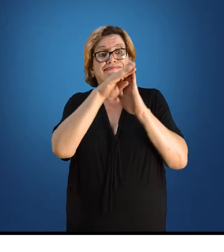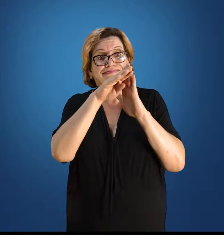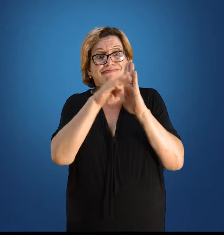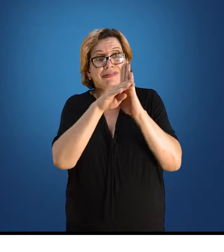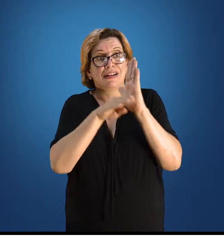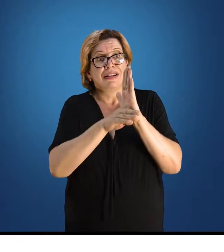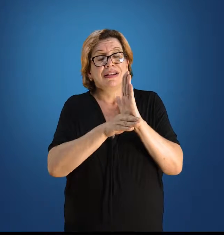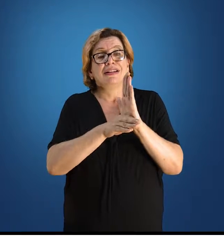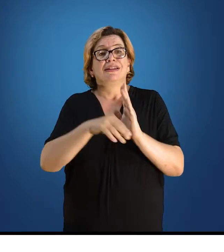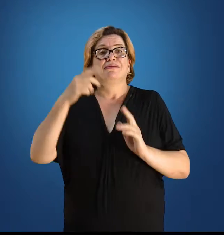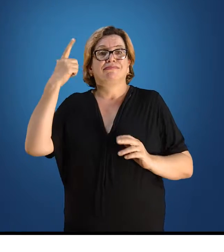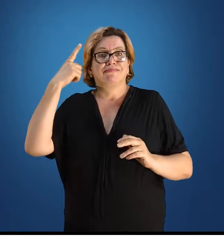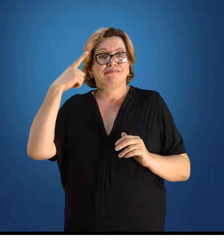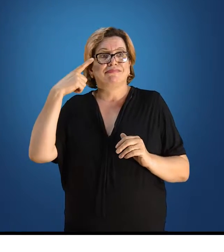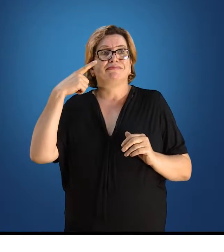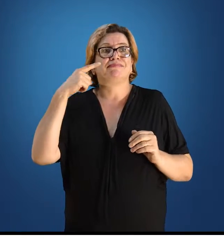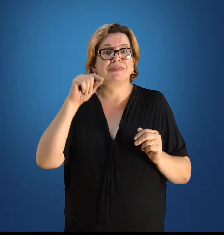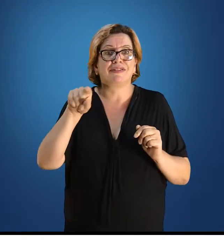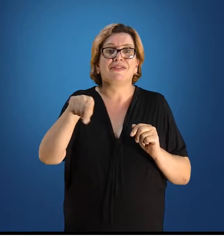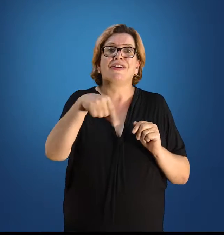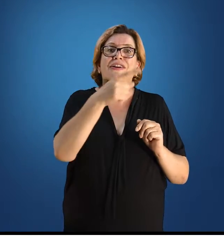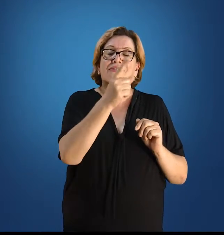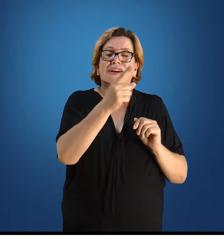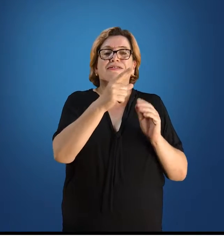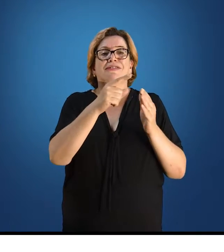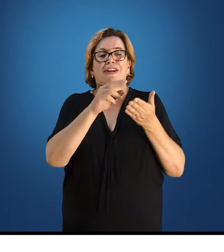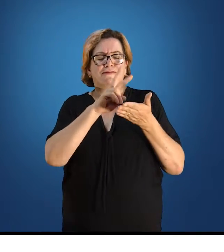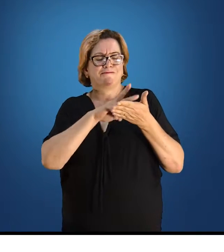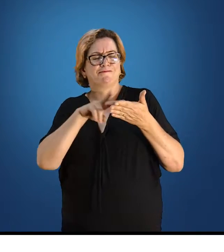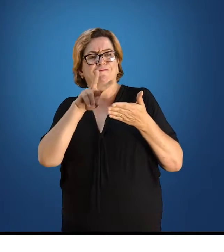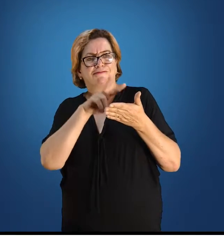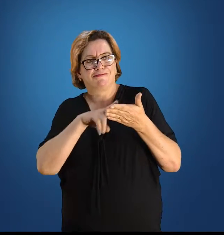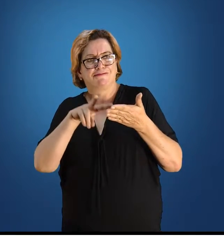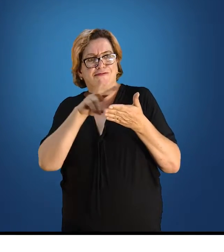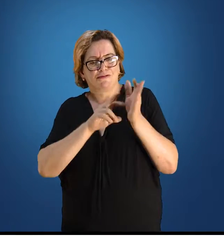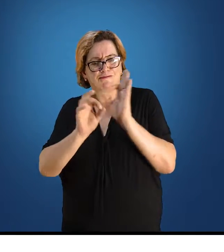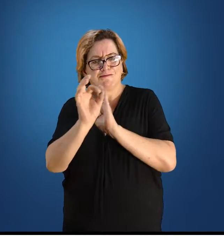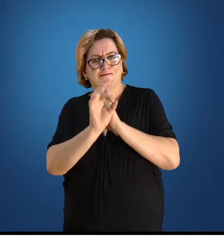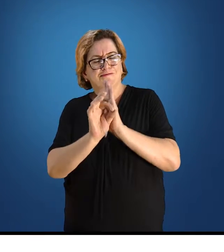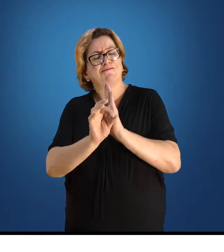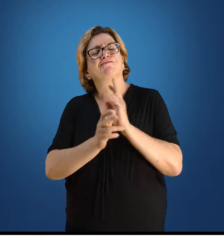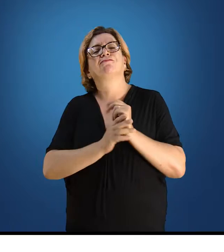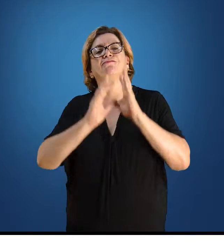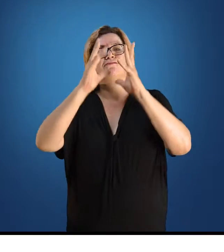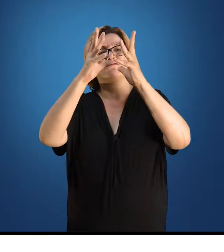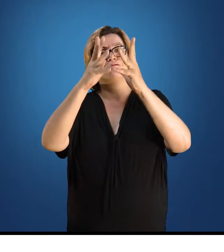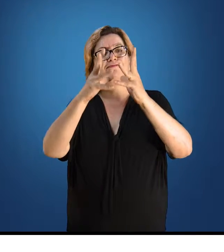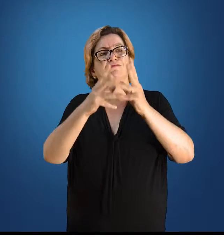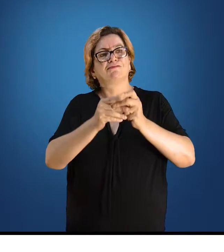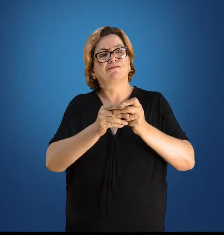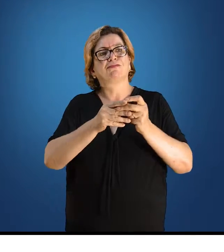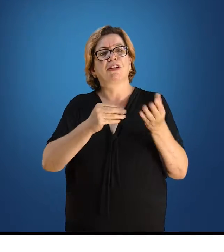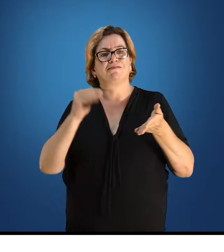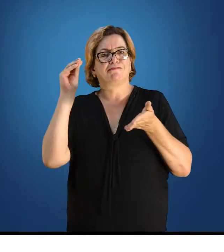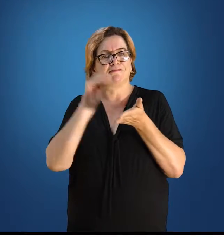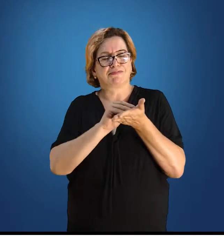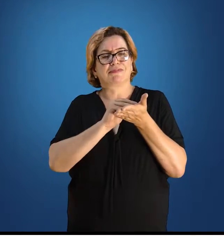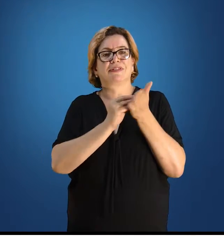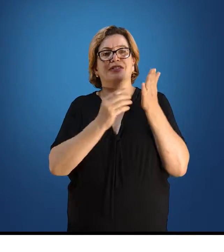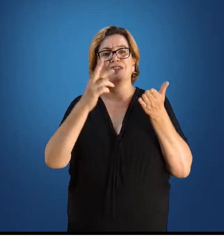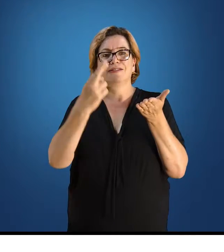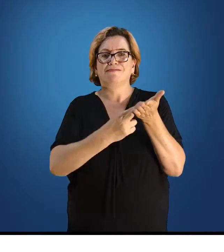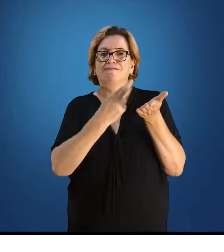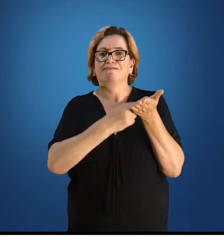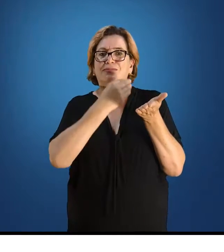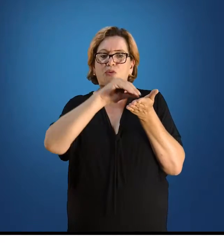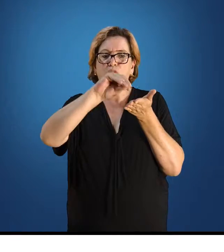artigo aceito, ele ainda vai para a editora para verificar as formatações finais, né, e finalmente, depois que tiver